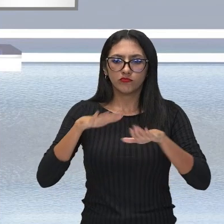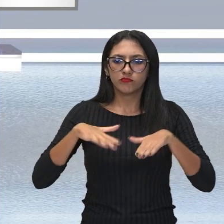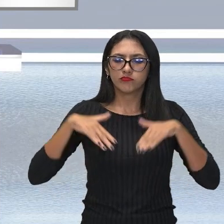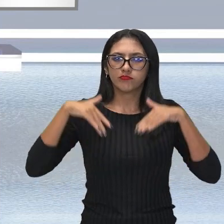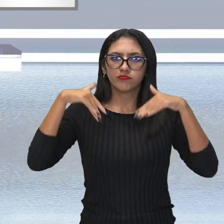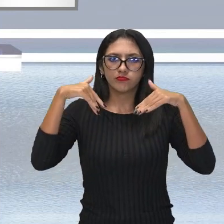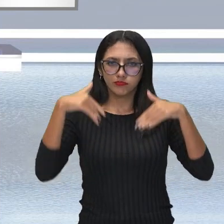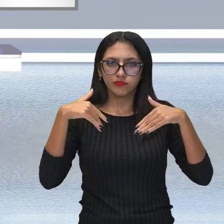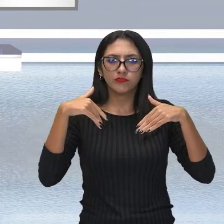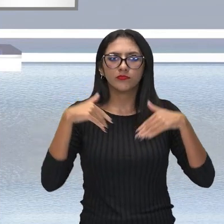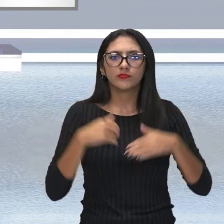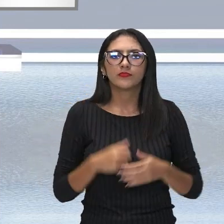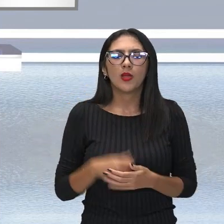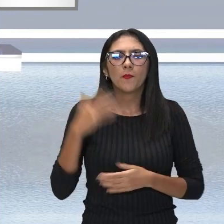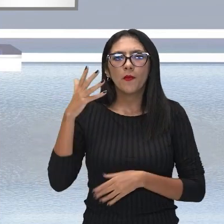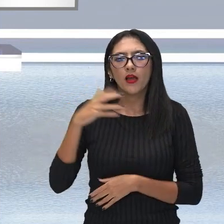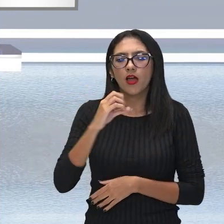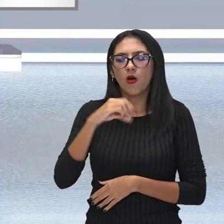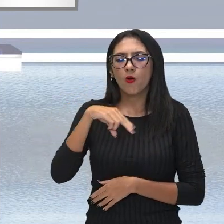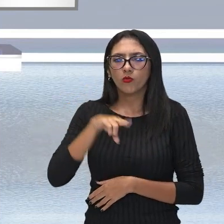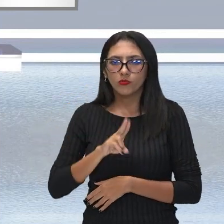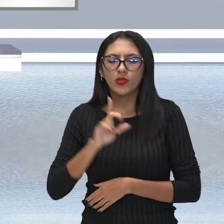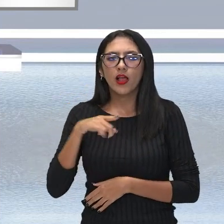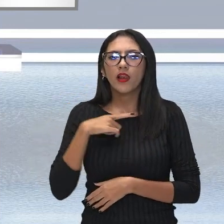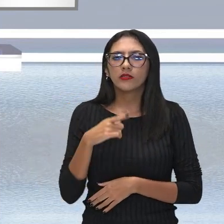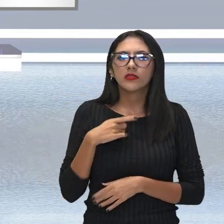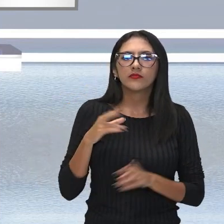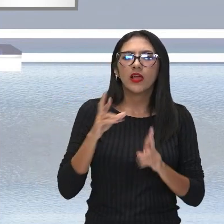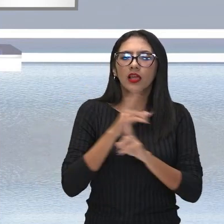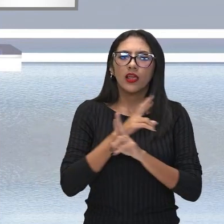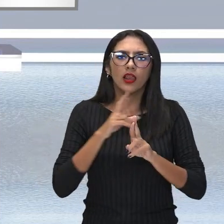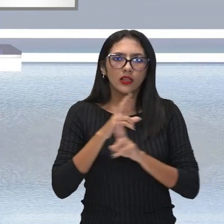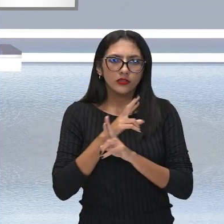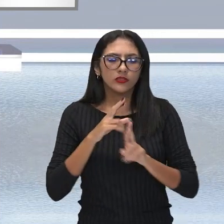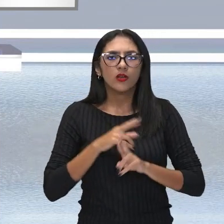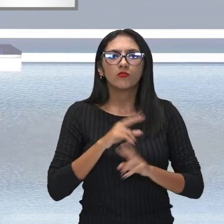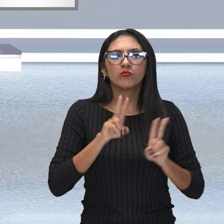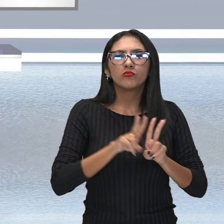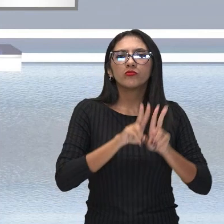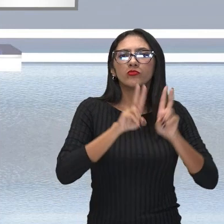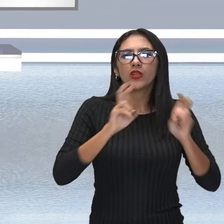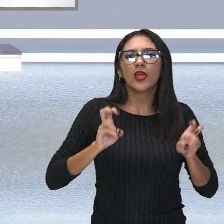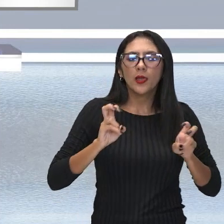ONU, sobre a relação entre o aquecimento